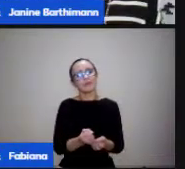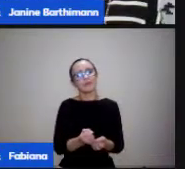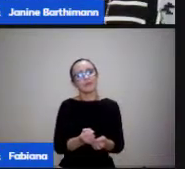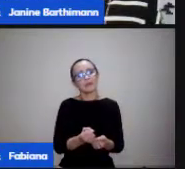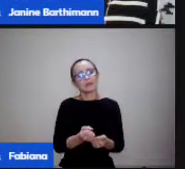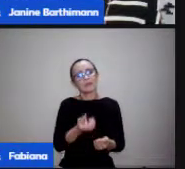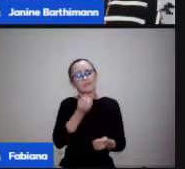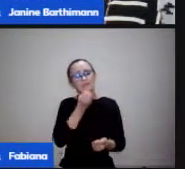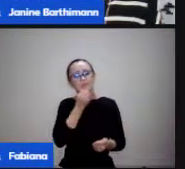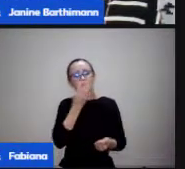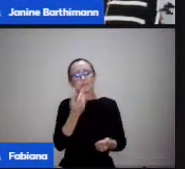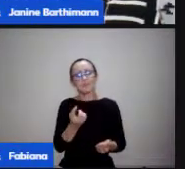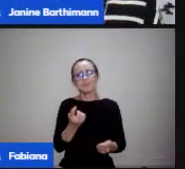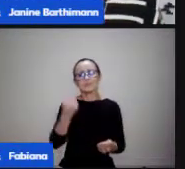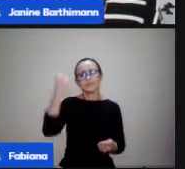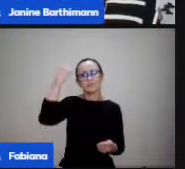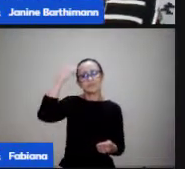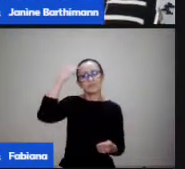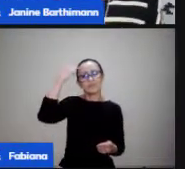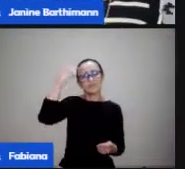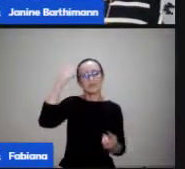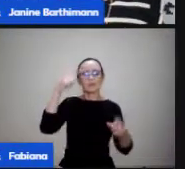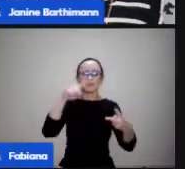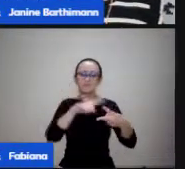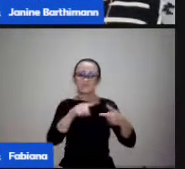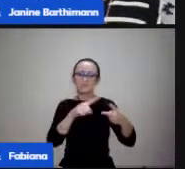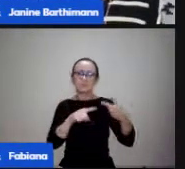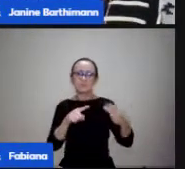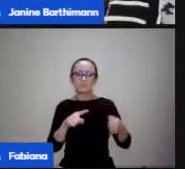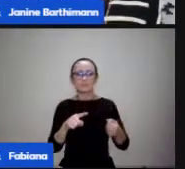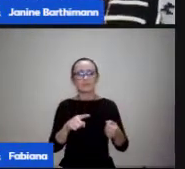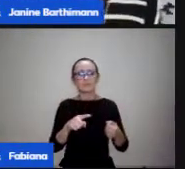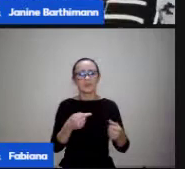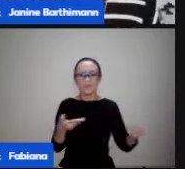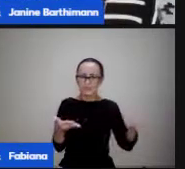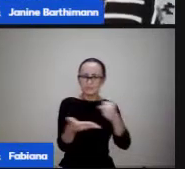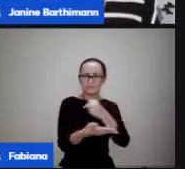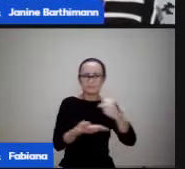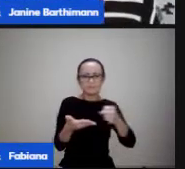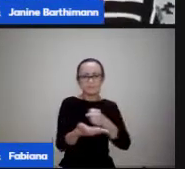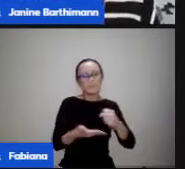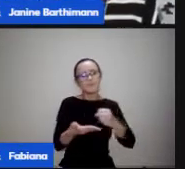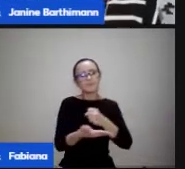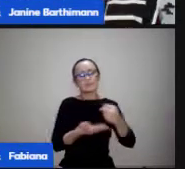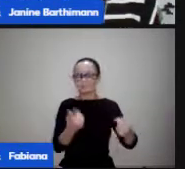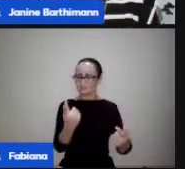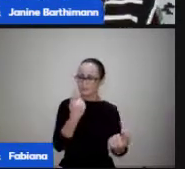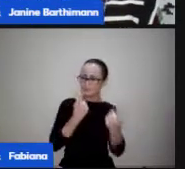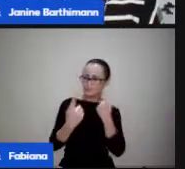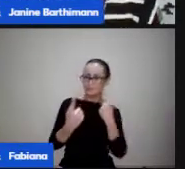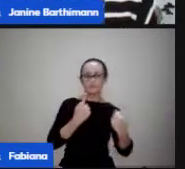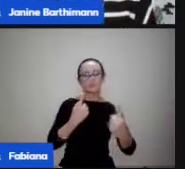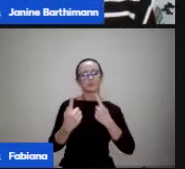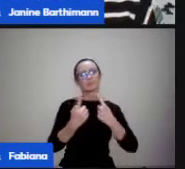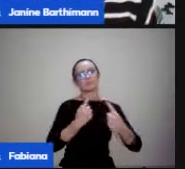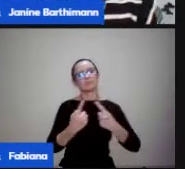dois pensamentos, né, no sentido de fundamentar esses diálogos